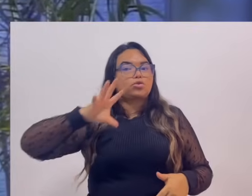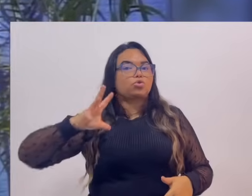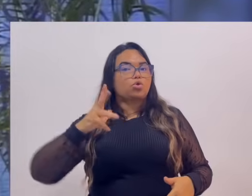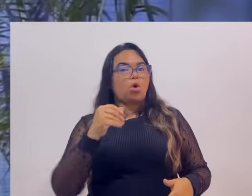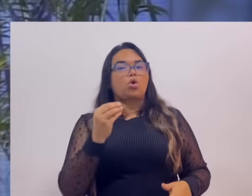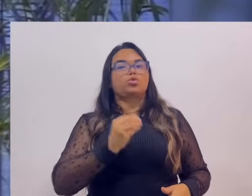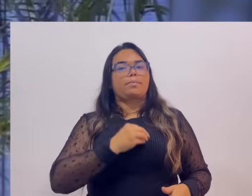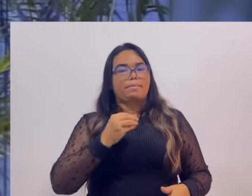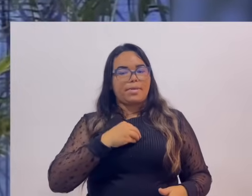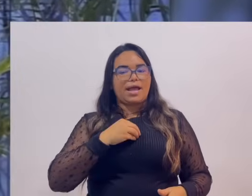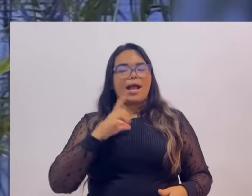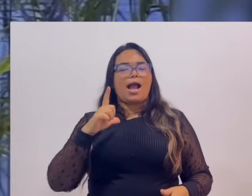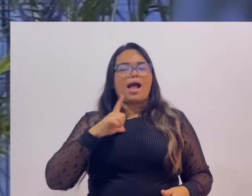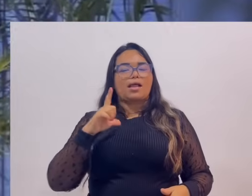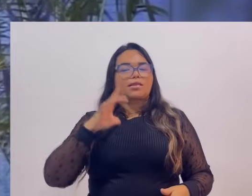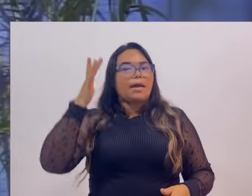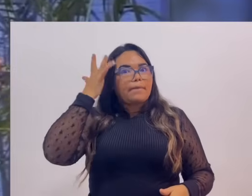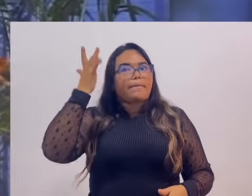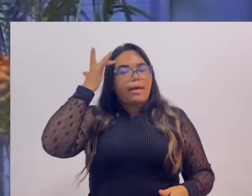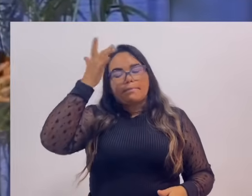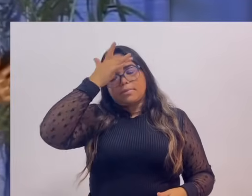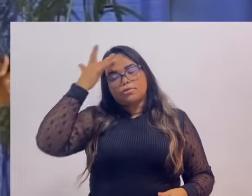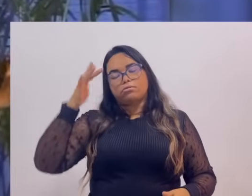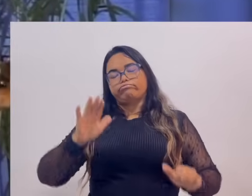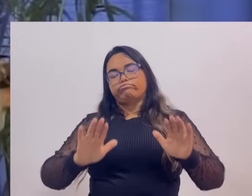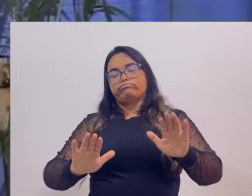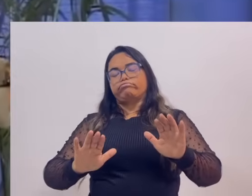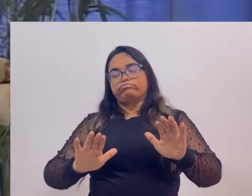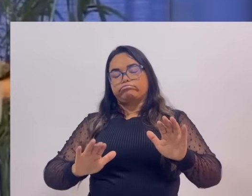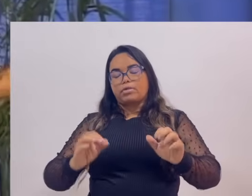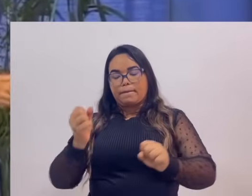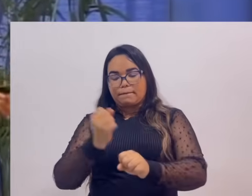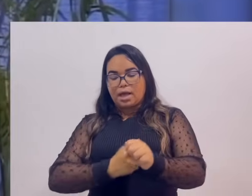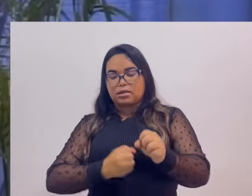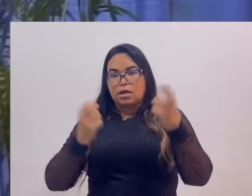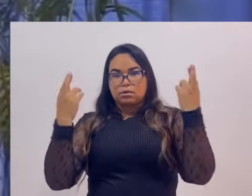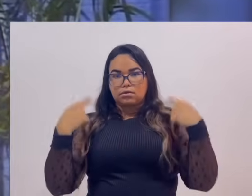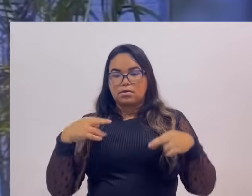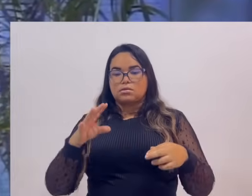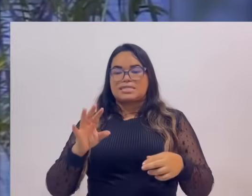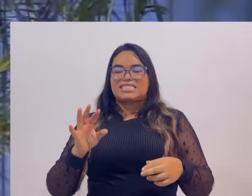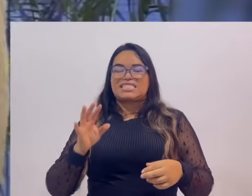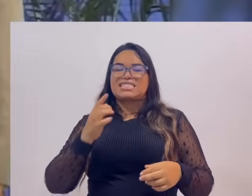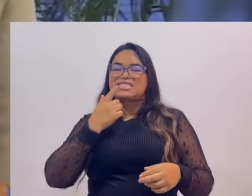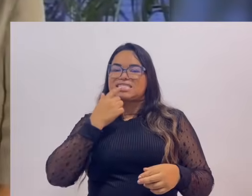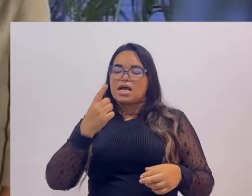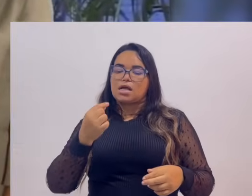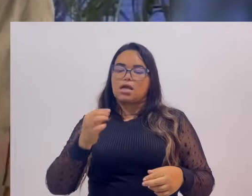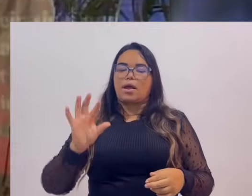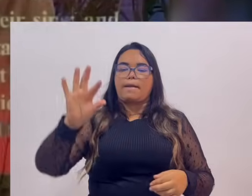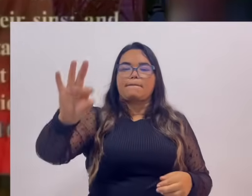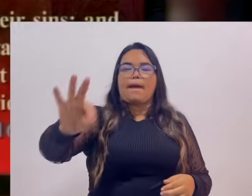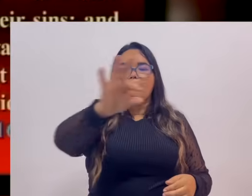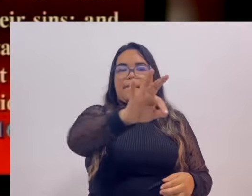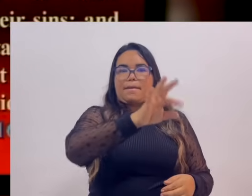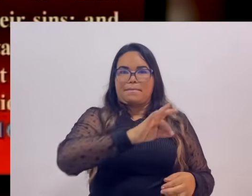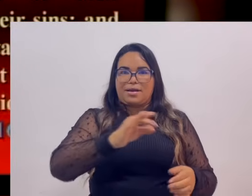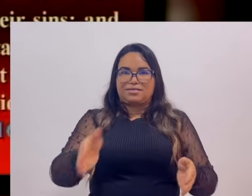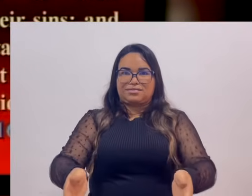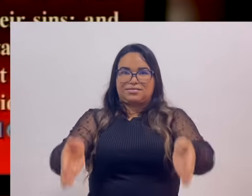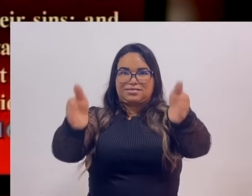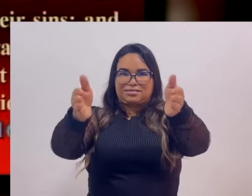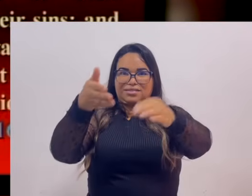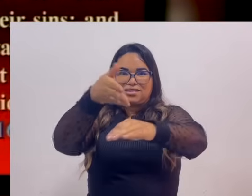e o santificava lembram-se que todos os pecados estavam registrados ali todas estas coisas do santuário